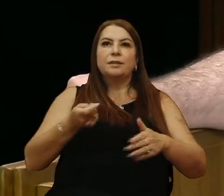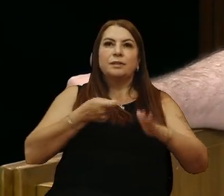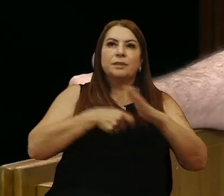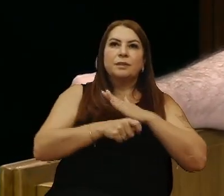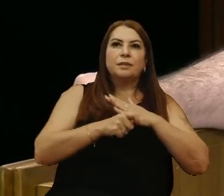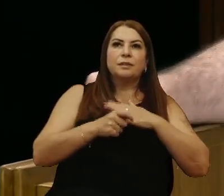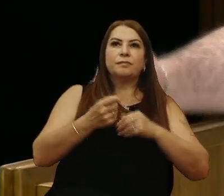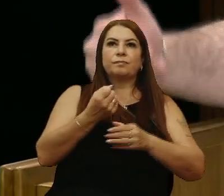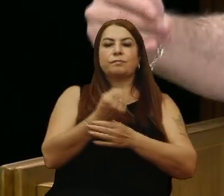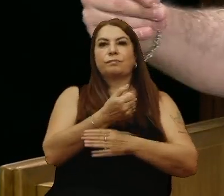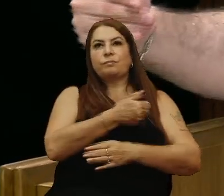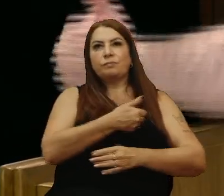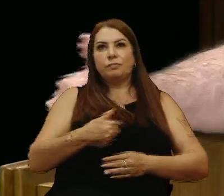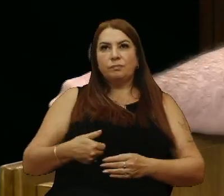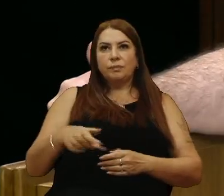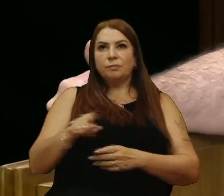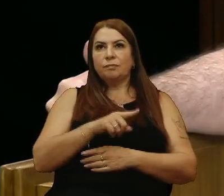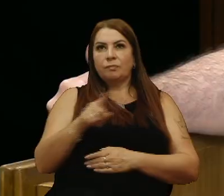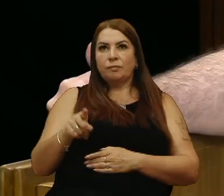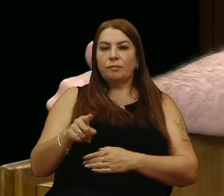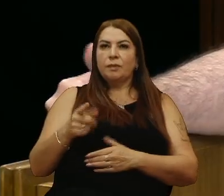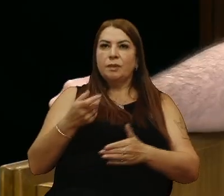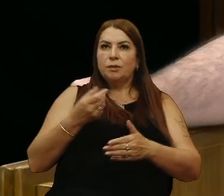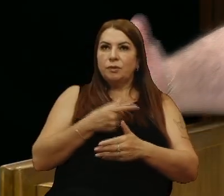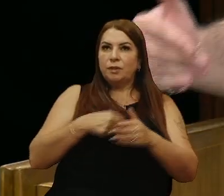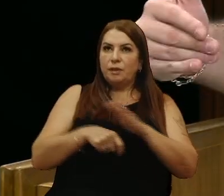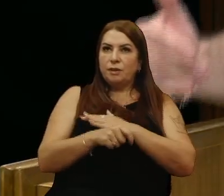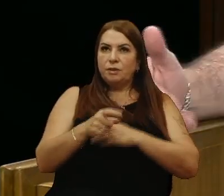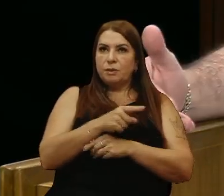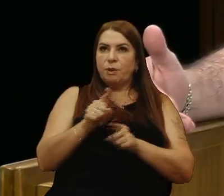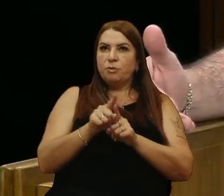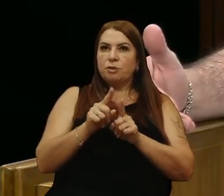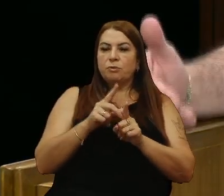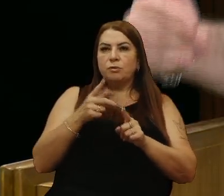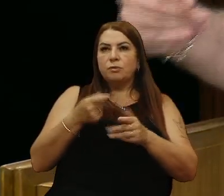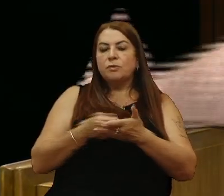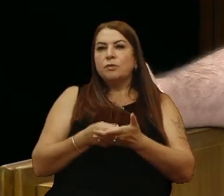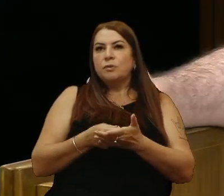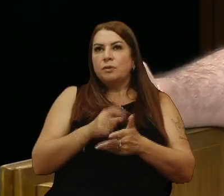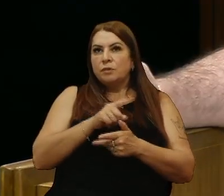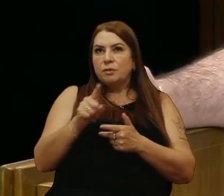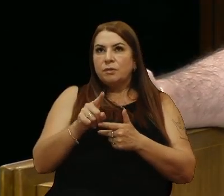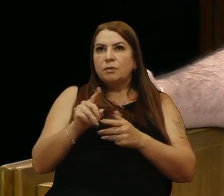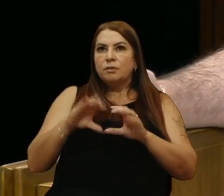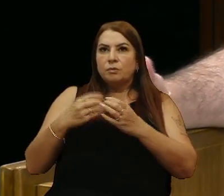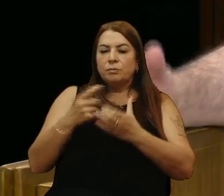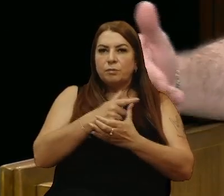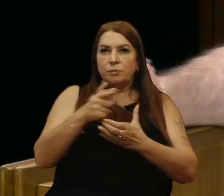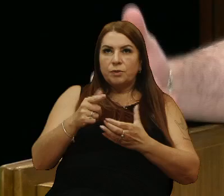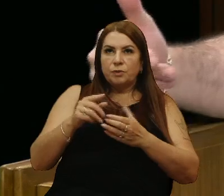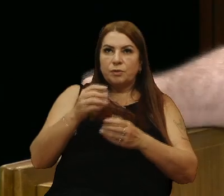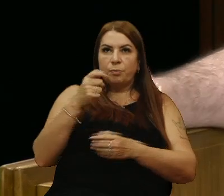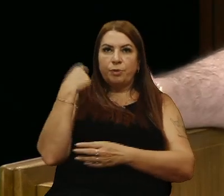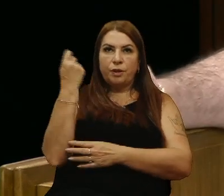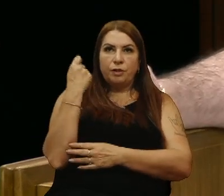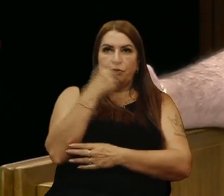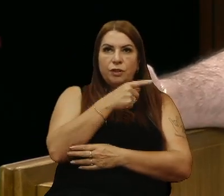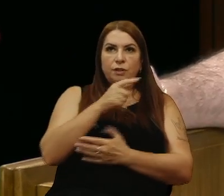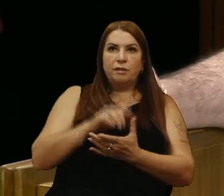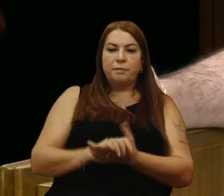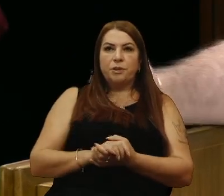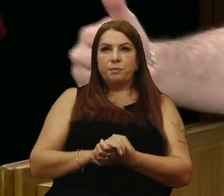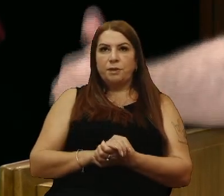segurança pública, é investimento em vida, é investimento na comunidade gaúcha, é colocar os